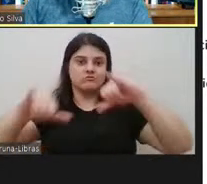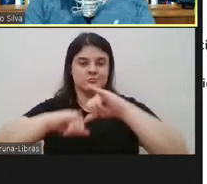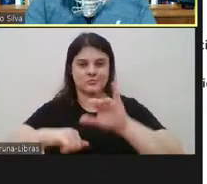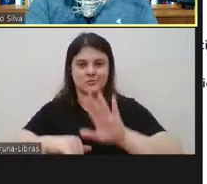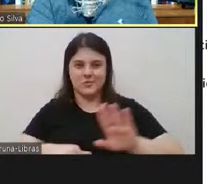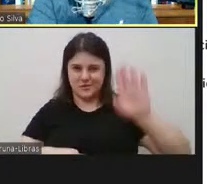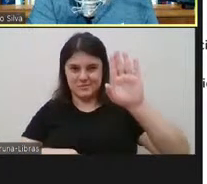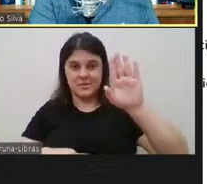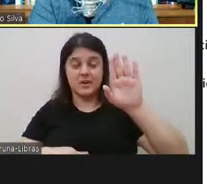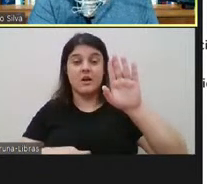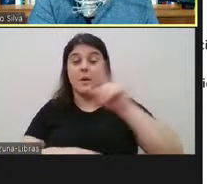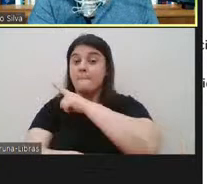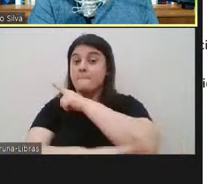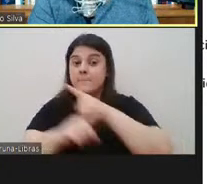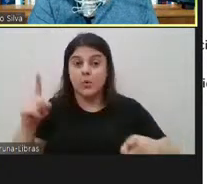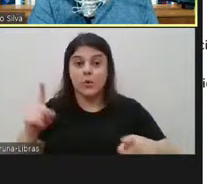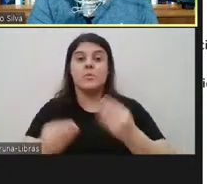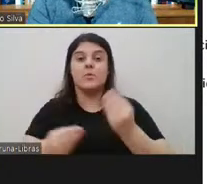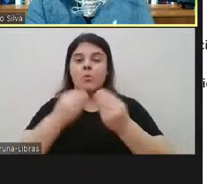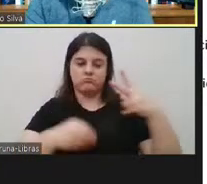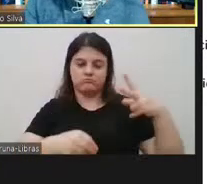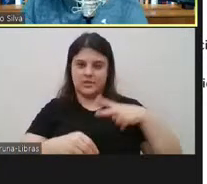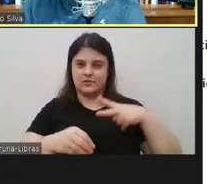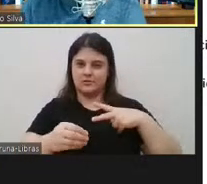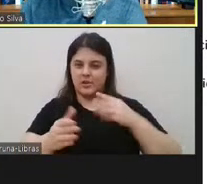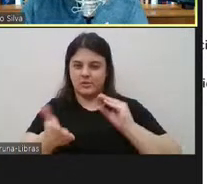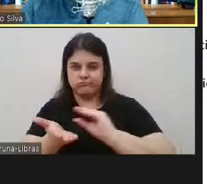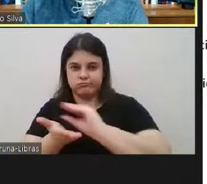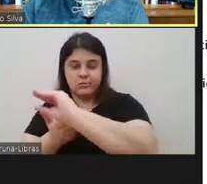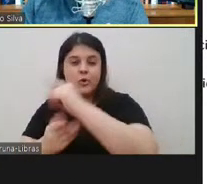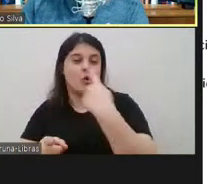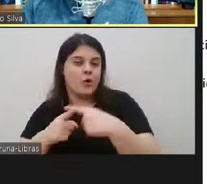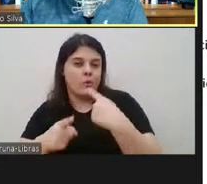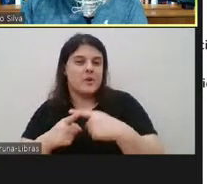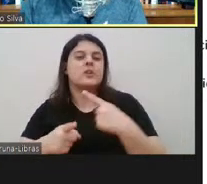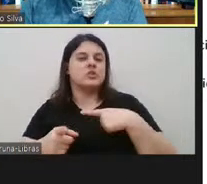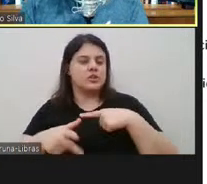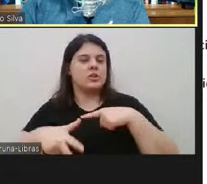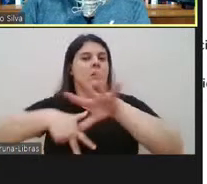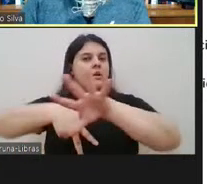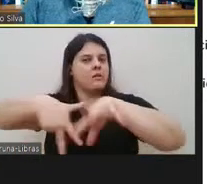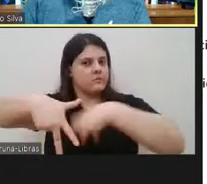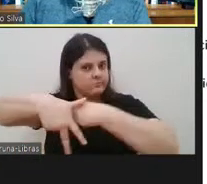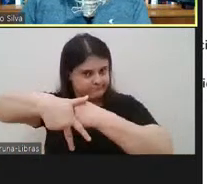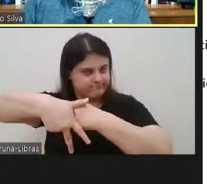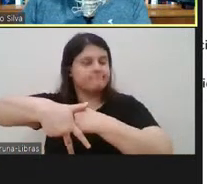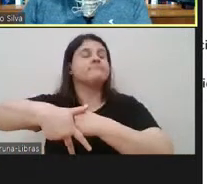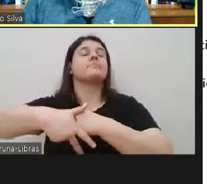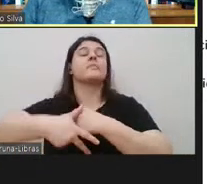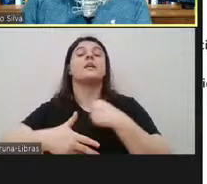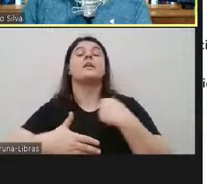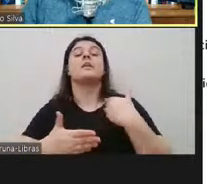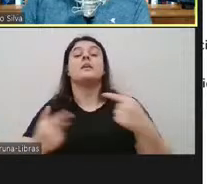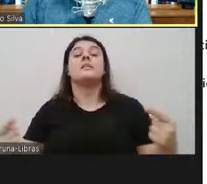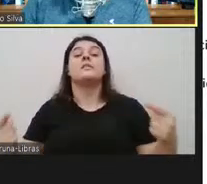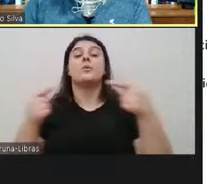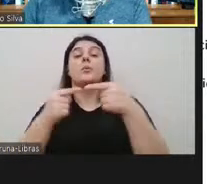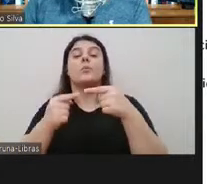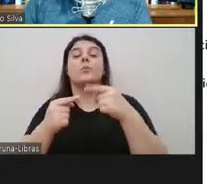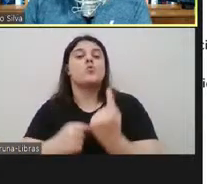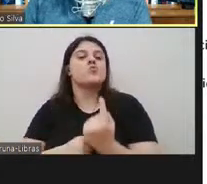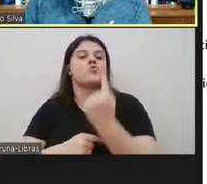né então se proíbe o financiamento privado de campanha super argumentos da questão da corrupção que tava naquele contexto e passou a ser